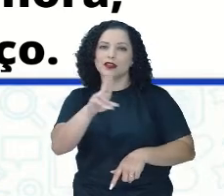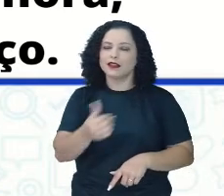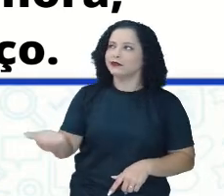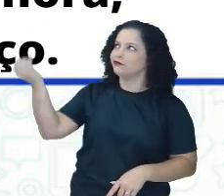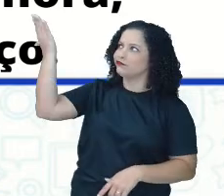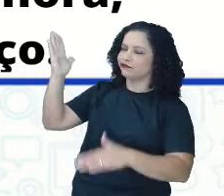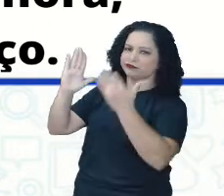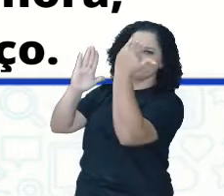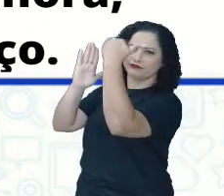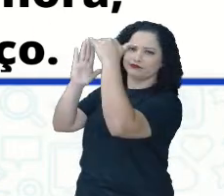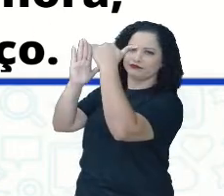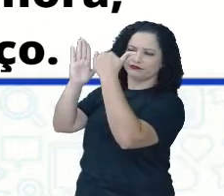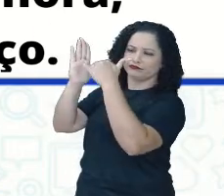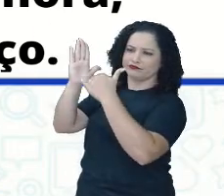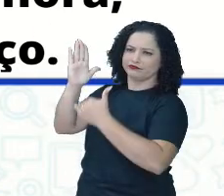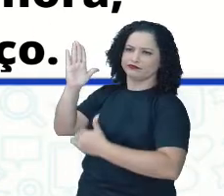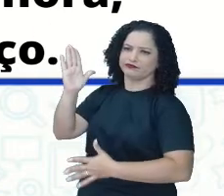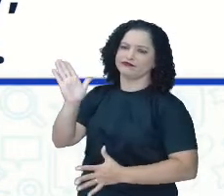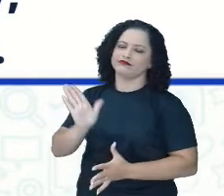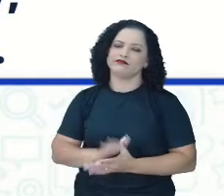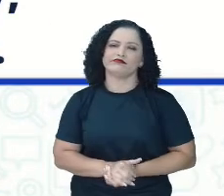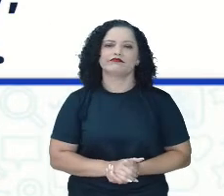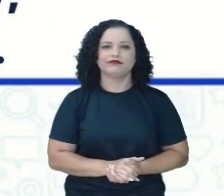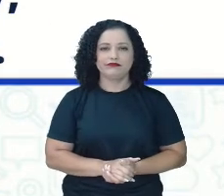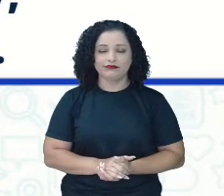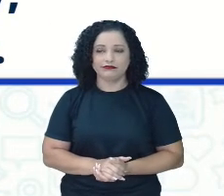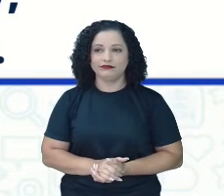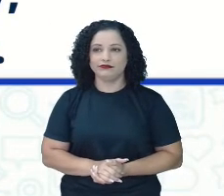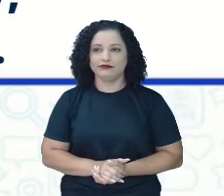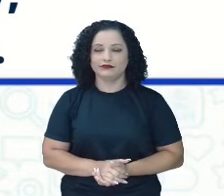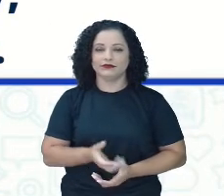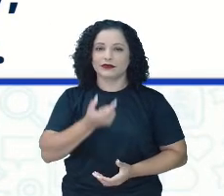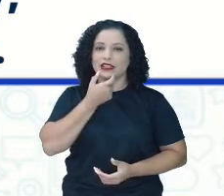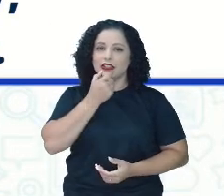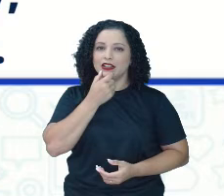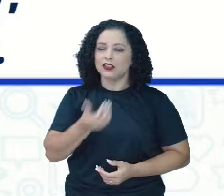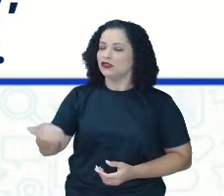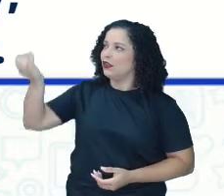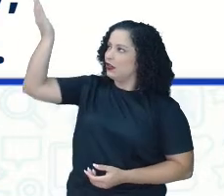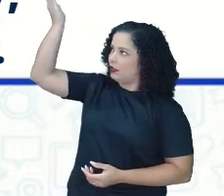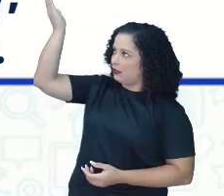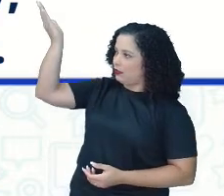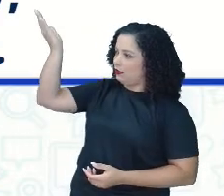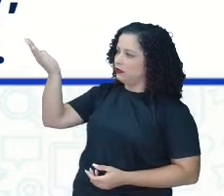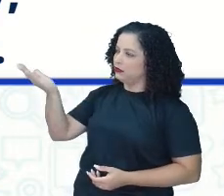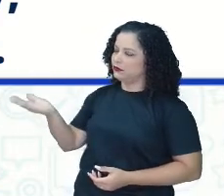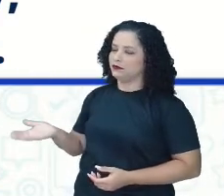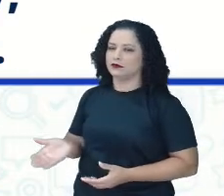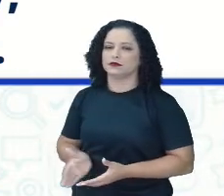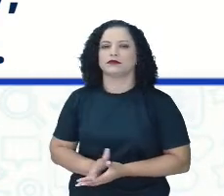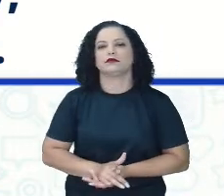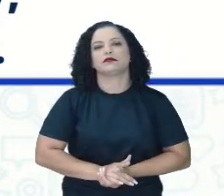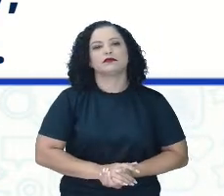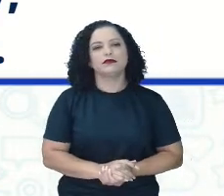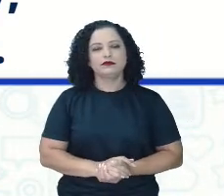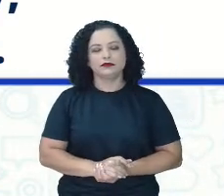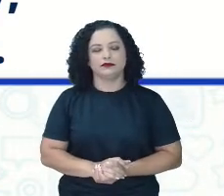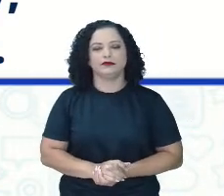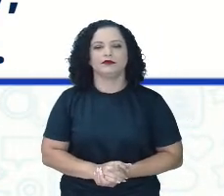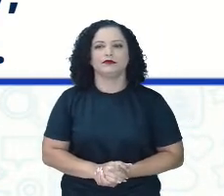ano, dia, homem, senhor, senhora e moço. Como é que fica isso em inglês? What are the most spoken